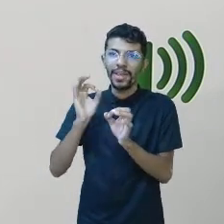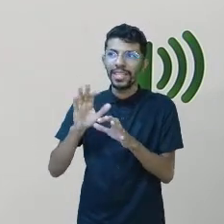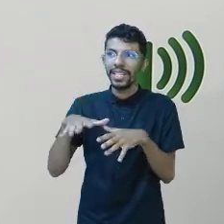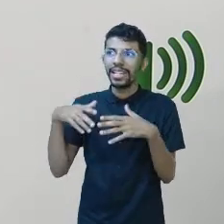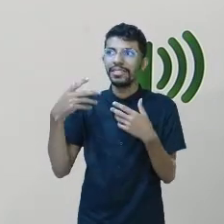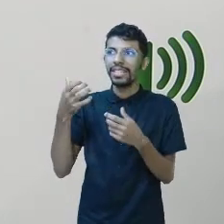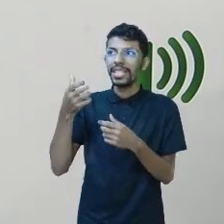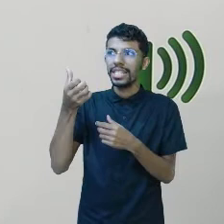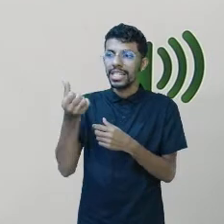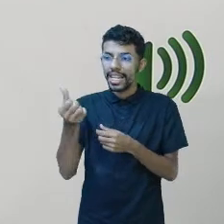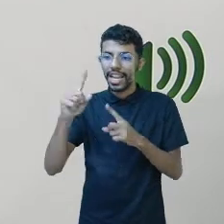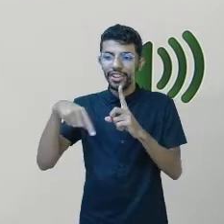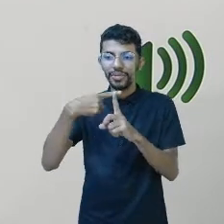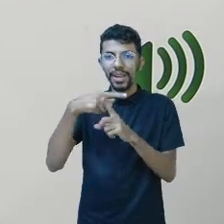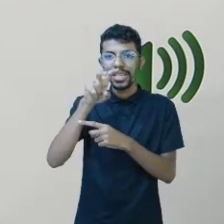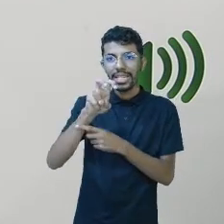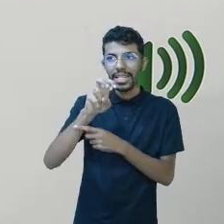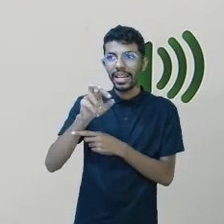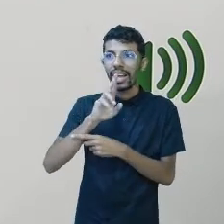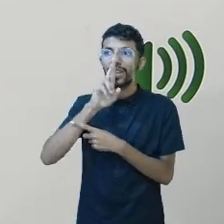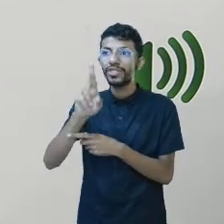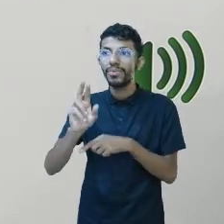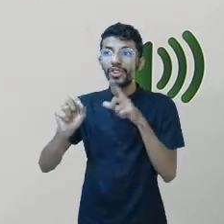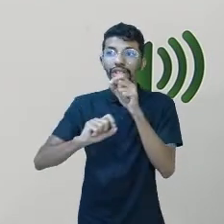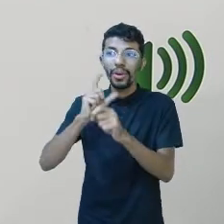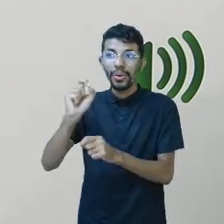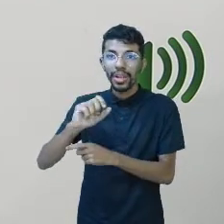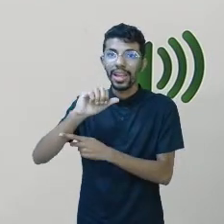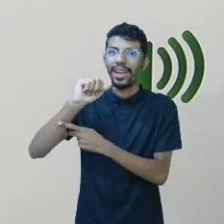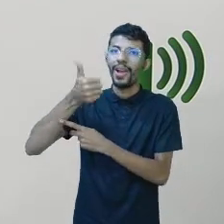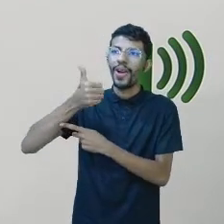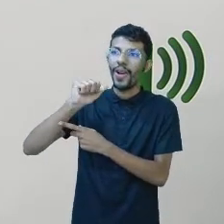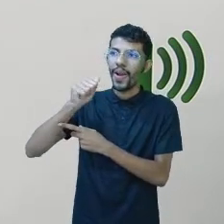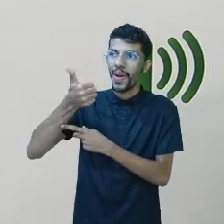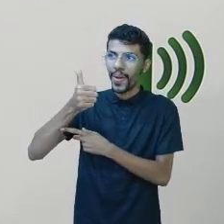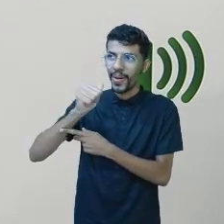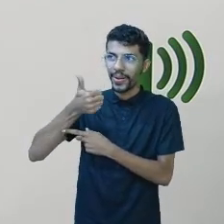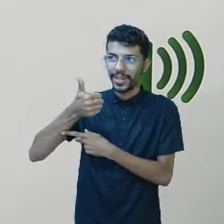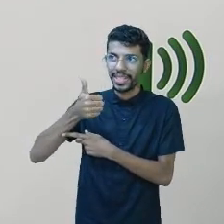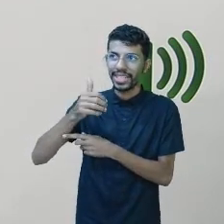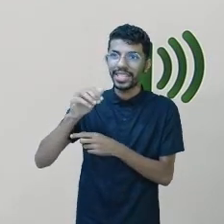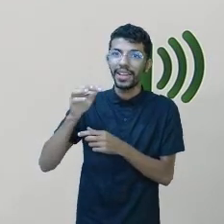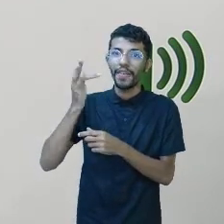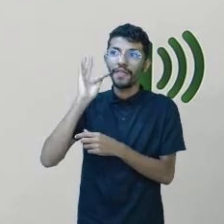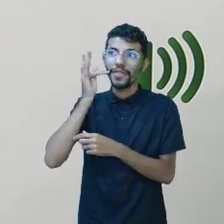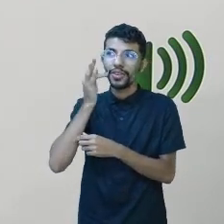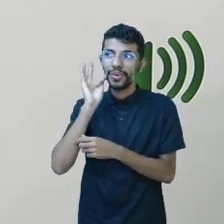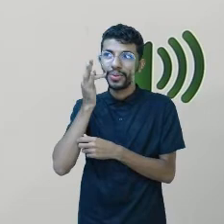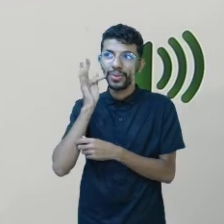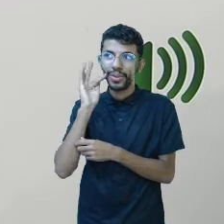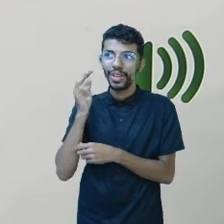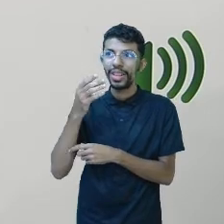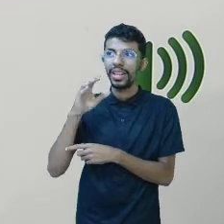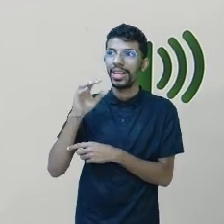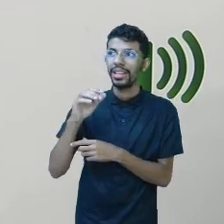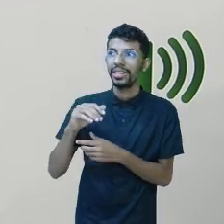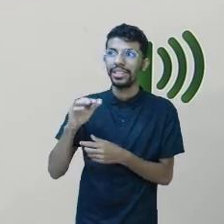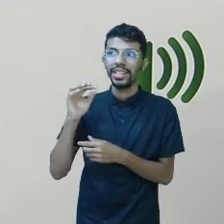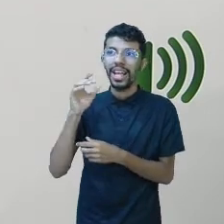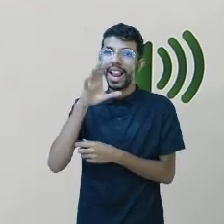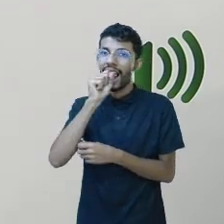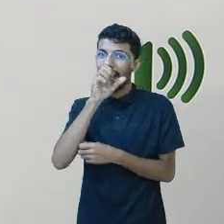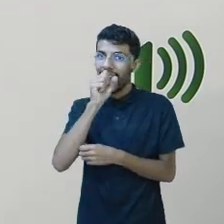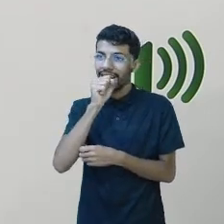6 mais 5, a resposta seria o quê? 11 frutas, não é? Porque são laranjas diferentes, não, são laranjas,